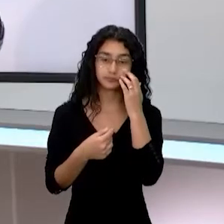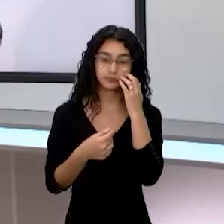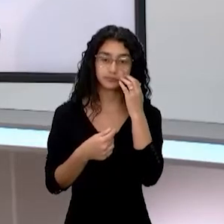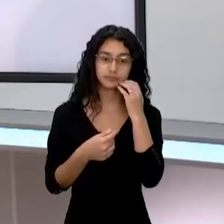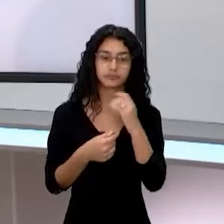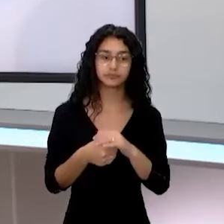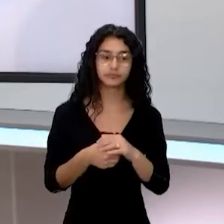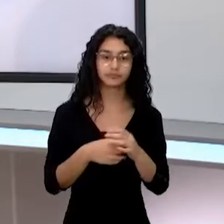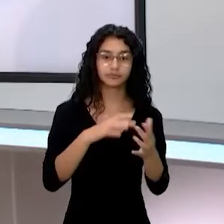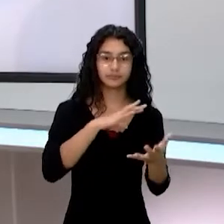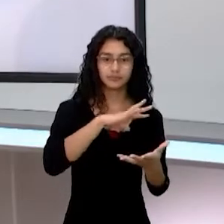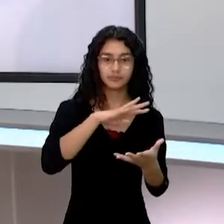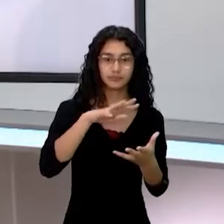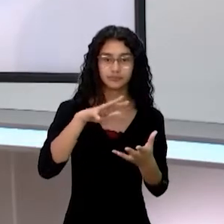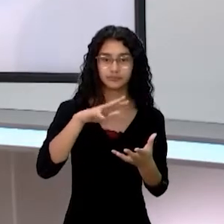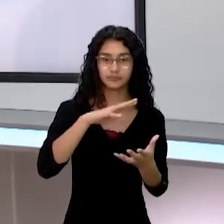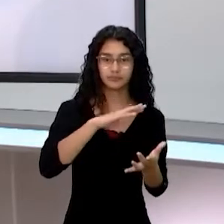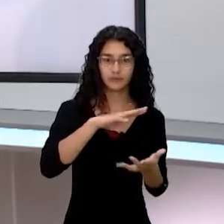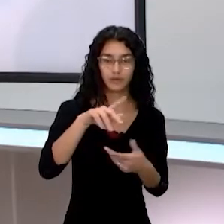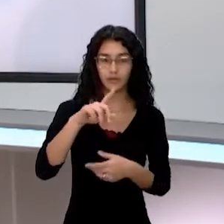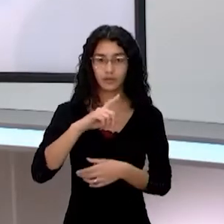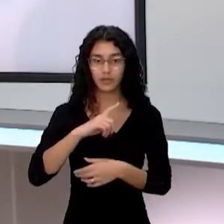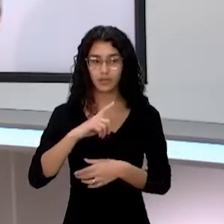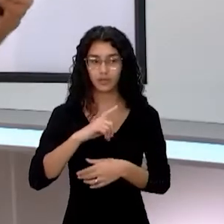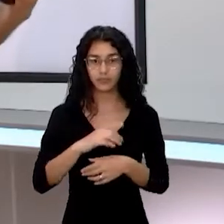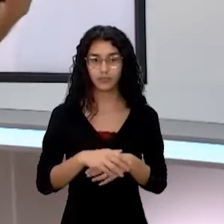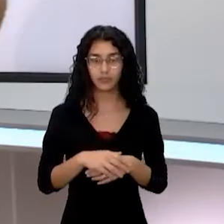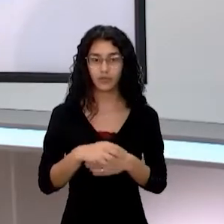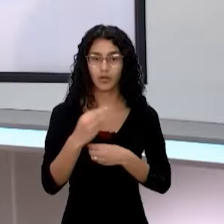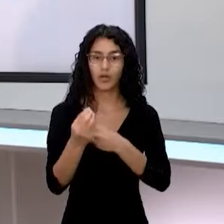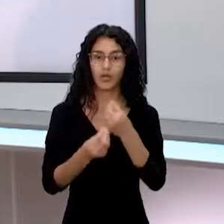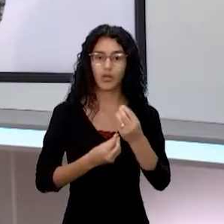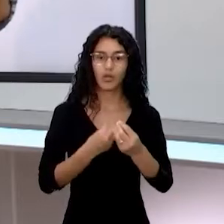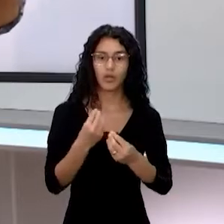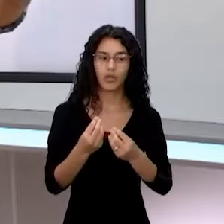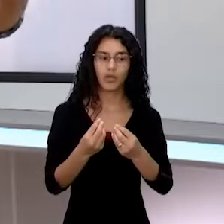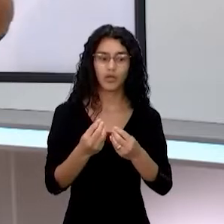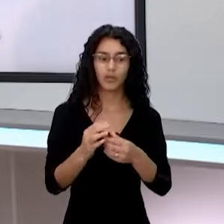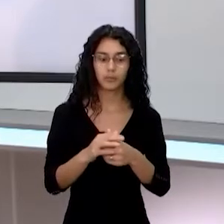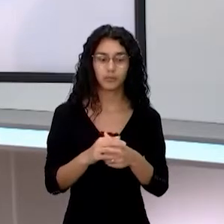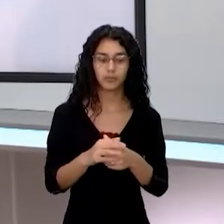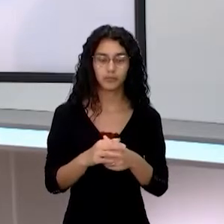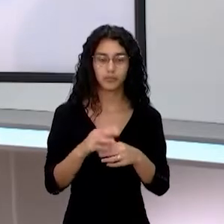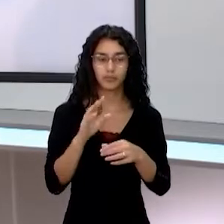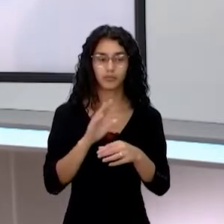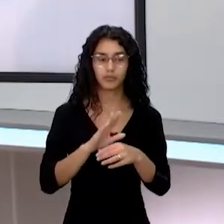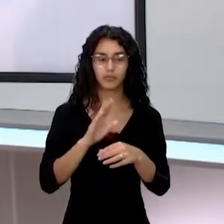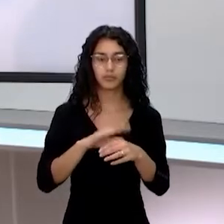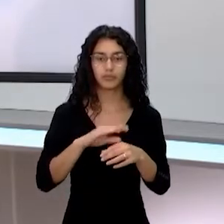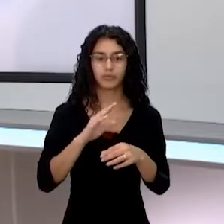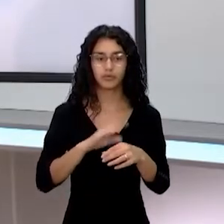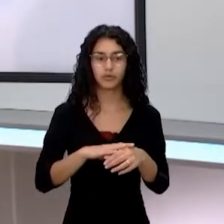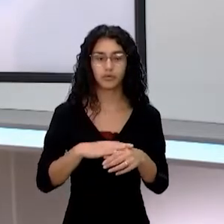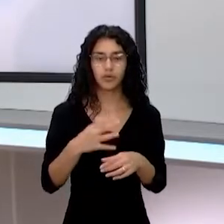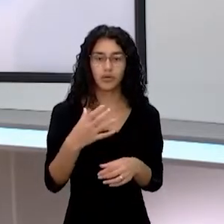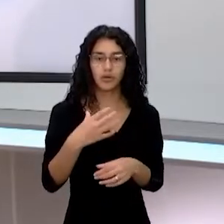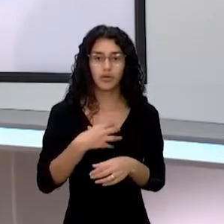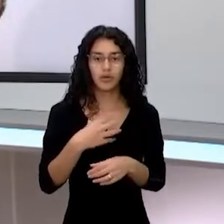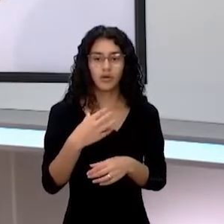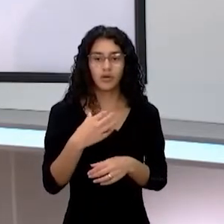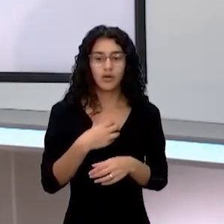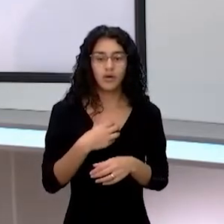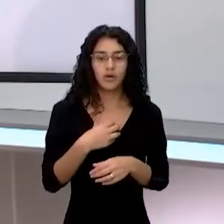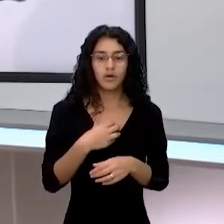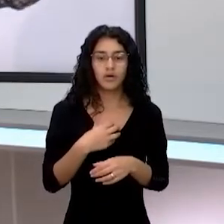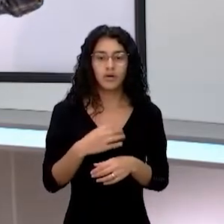solar teve a questão do sistema solar. Como o sistema solar ele foi ali, a questão de